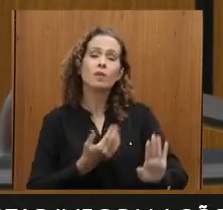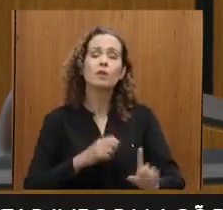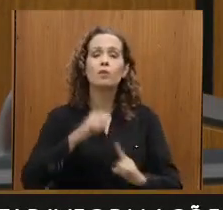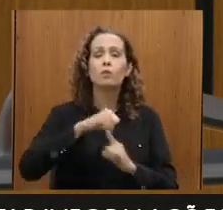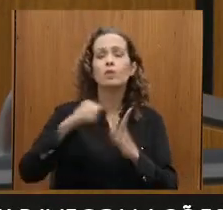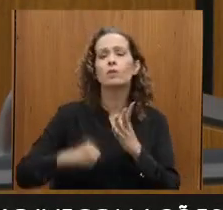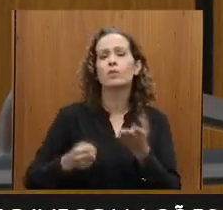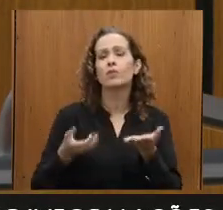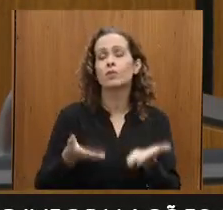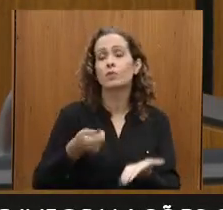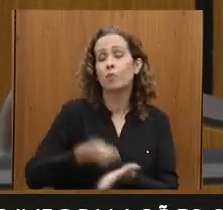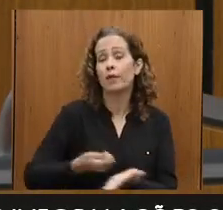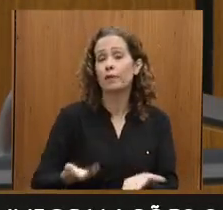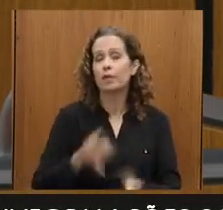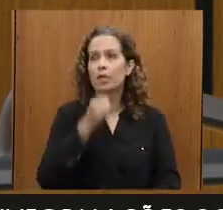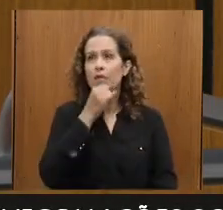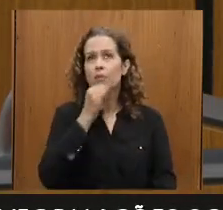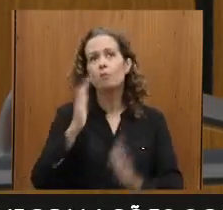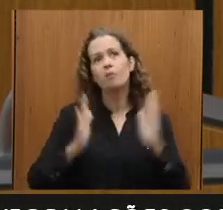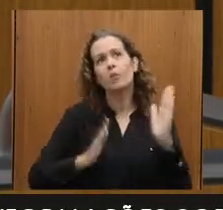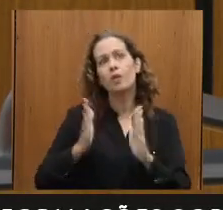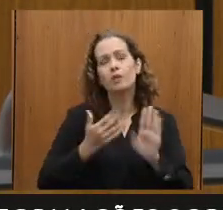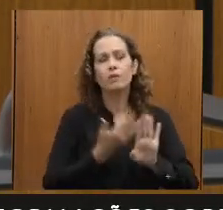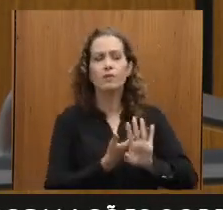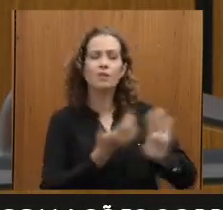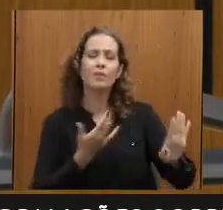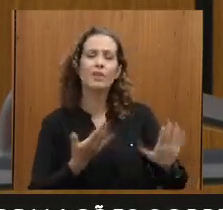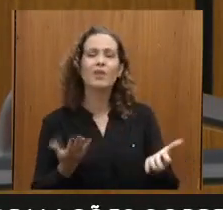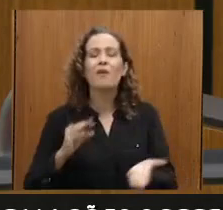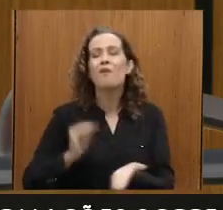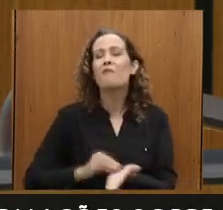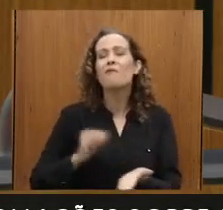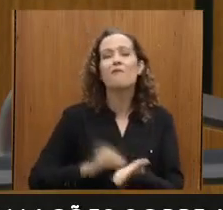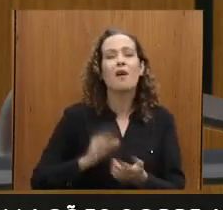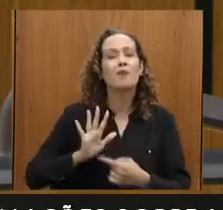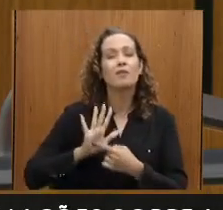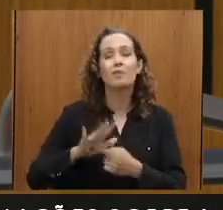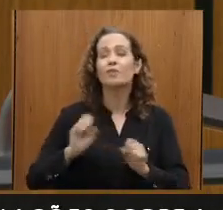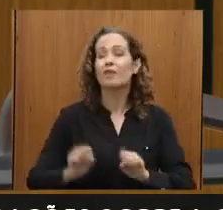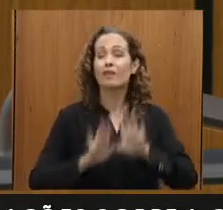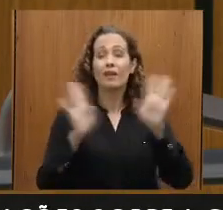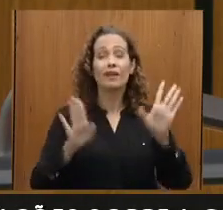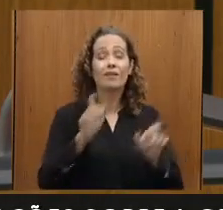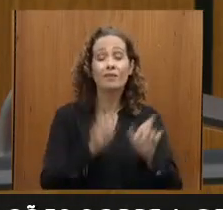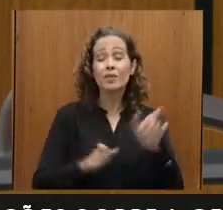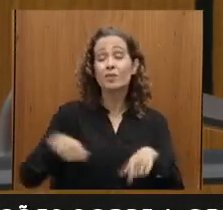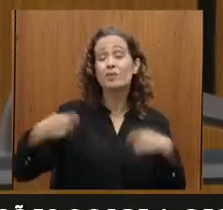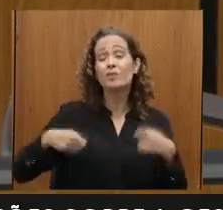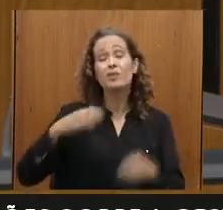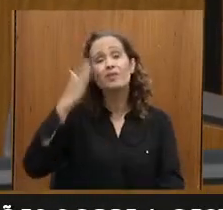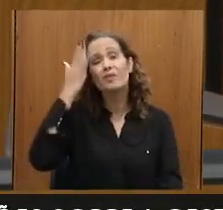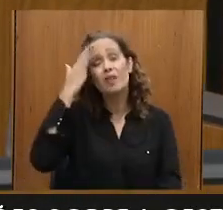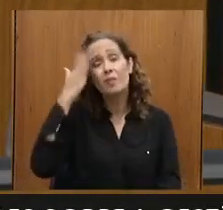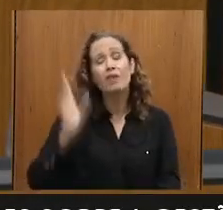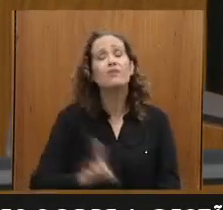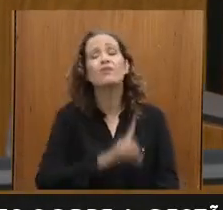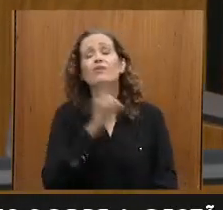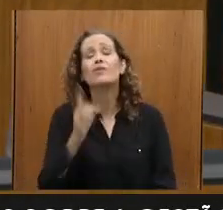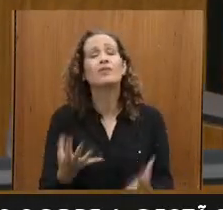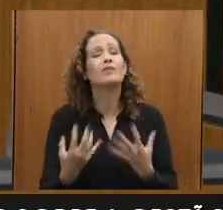mês corresponde a tal período de afastamento. Não tem transparência, as pessoas não sabem quando vão receber, é isso que as pessoas estão pedindo,